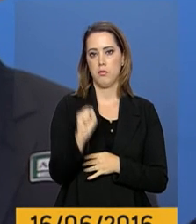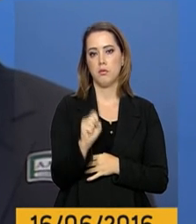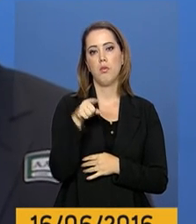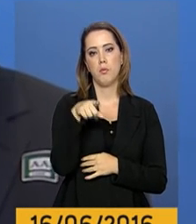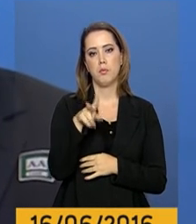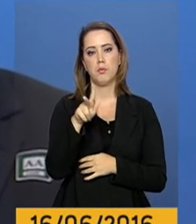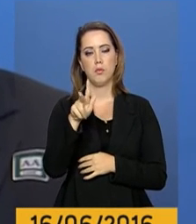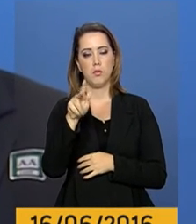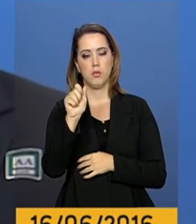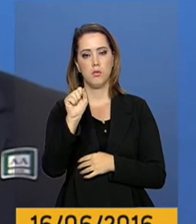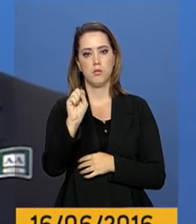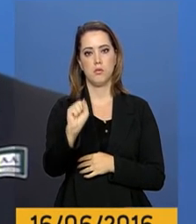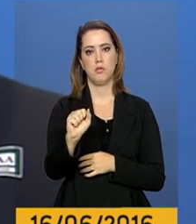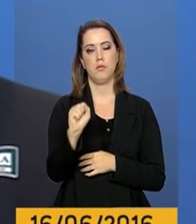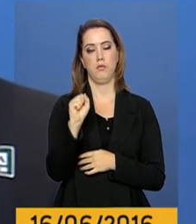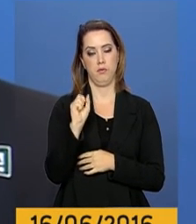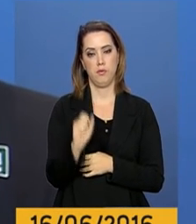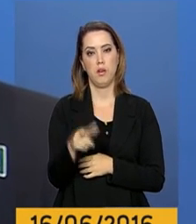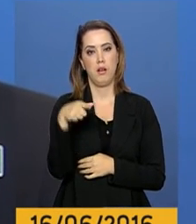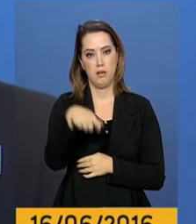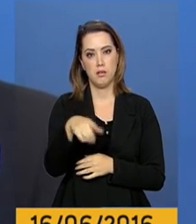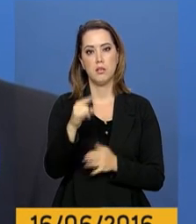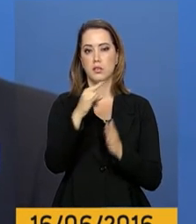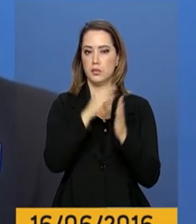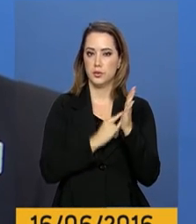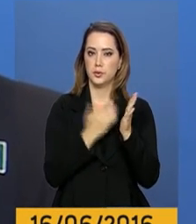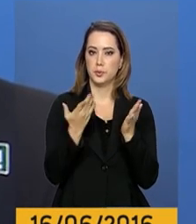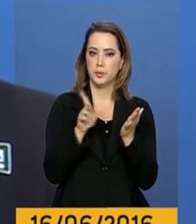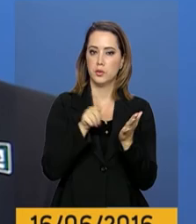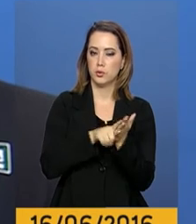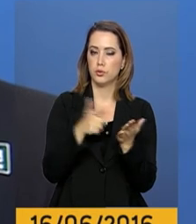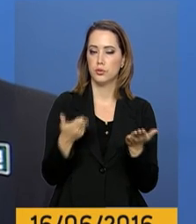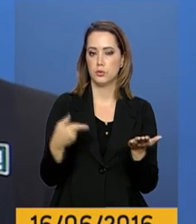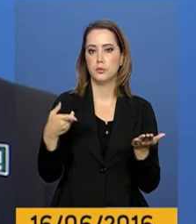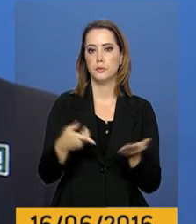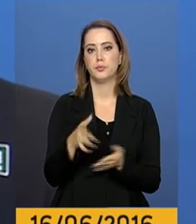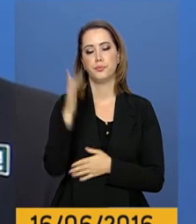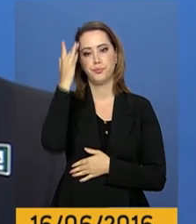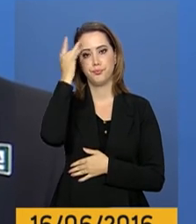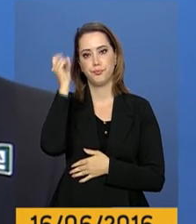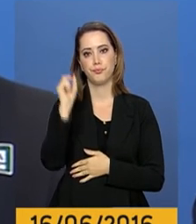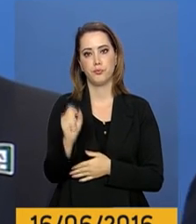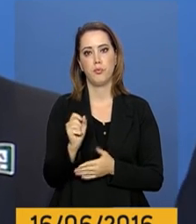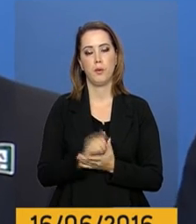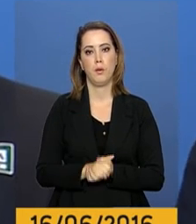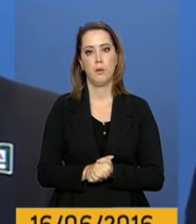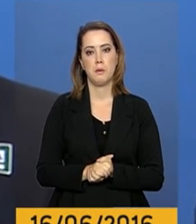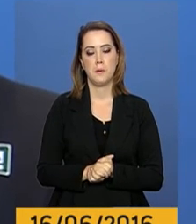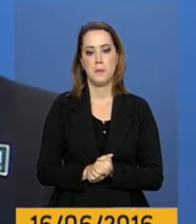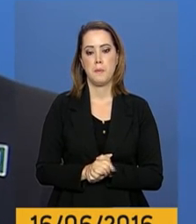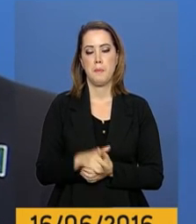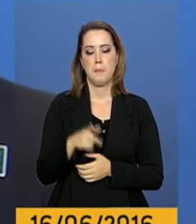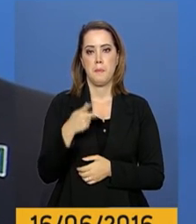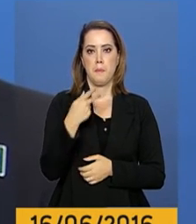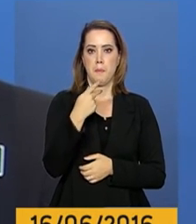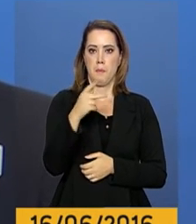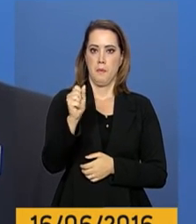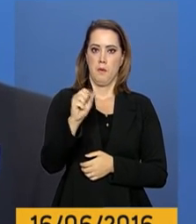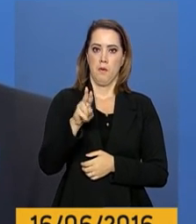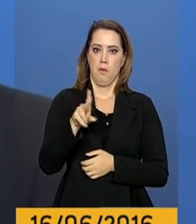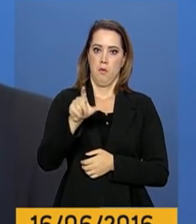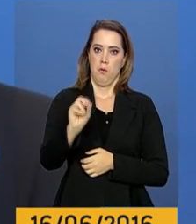disponibilizadas a partir desse novo edital publicado amanhã. Obrigada, ministro. Paulo